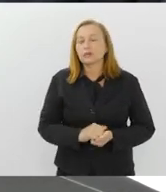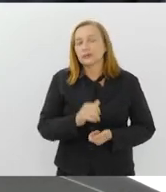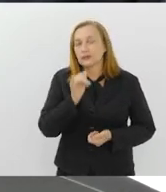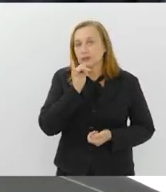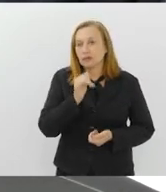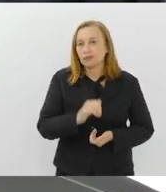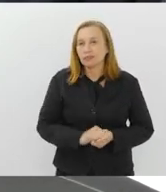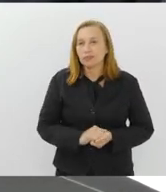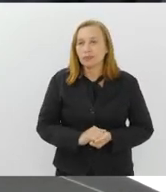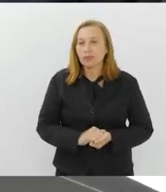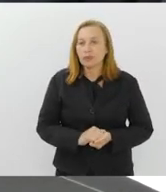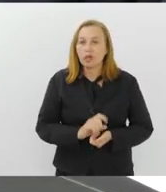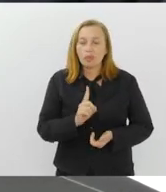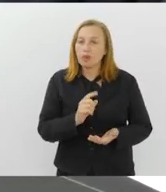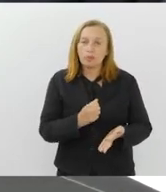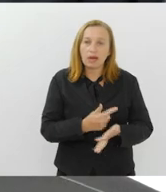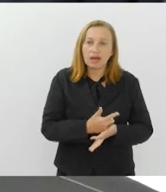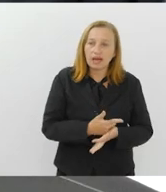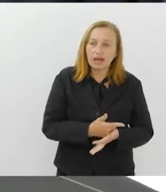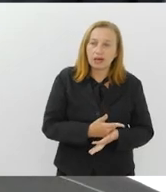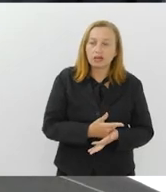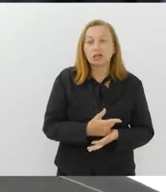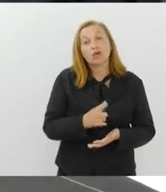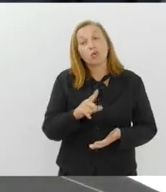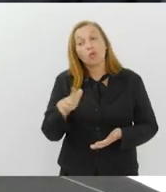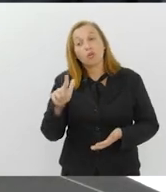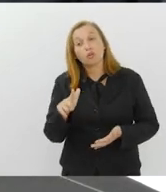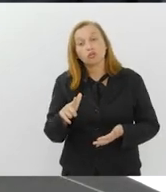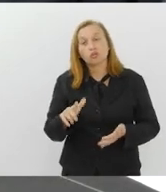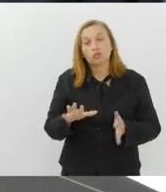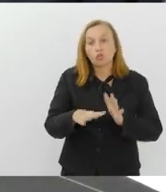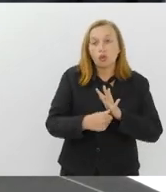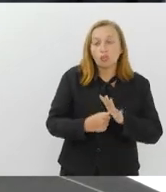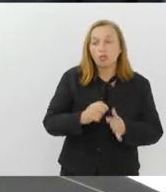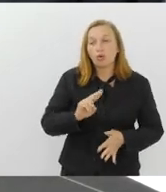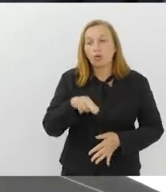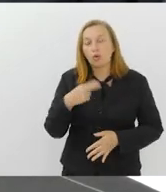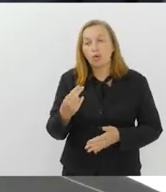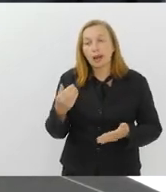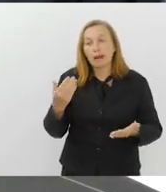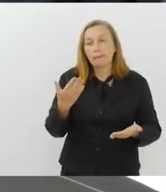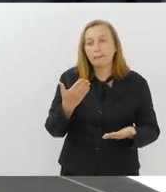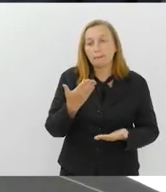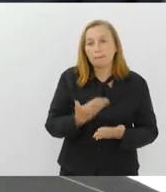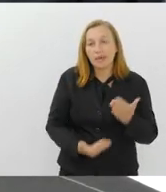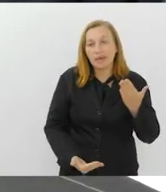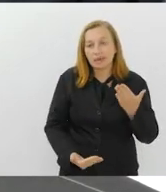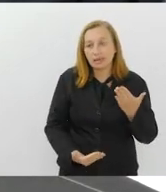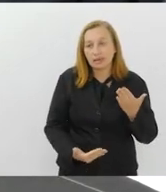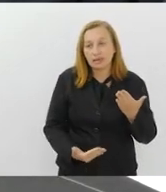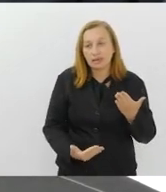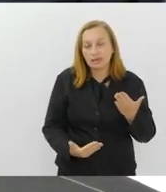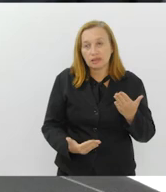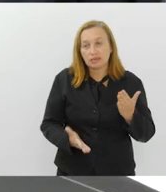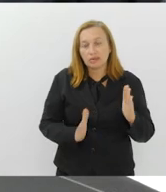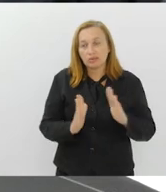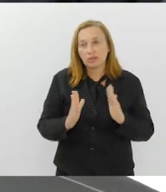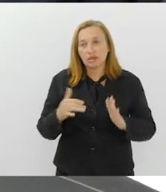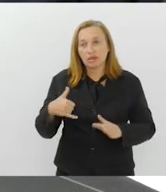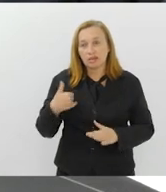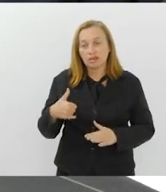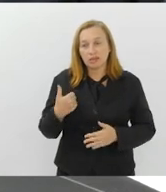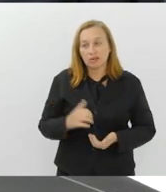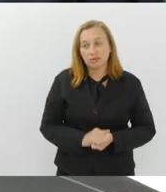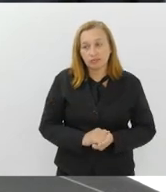a inadimplência, outra das hipóteses é fraude ou a perda da elegibilidade. Para ser beneficiário